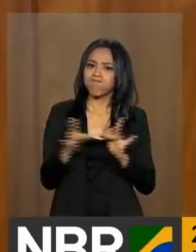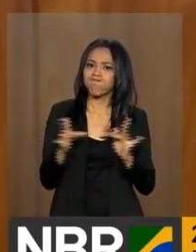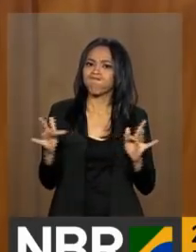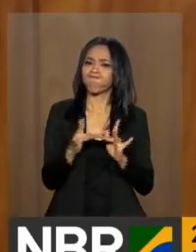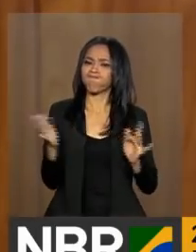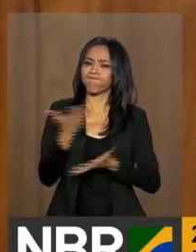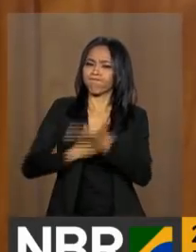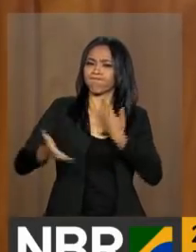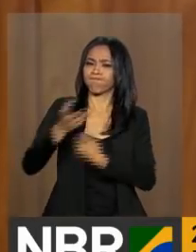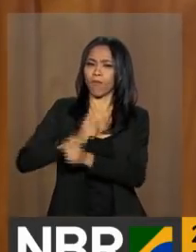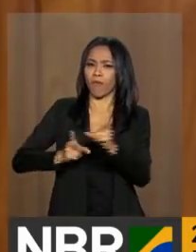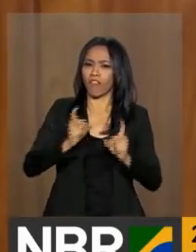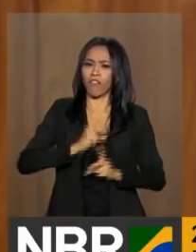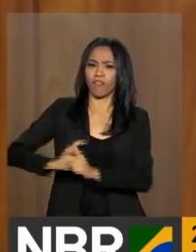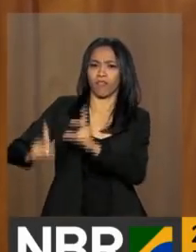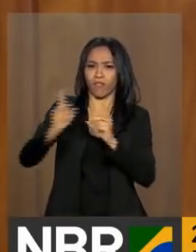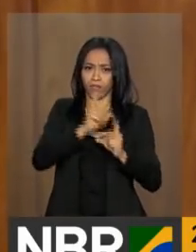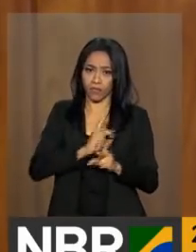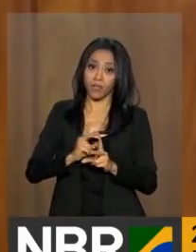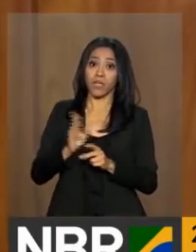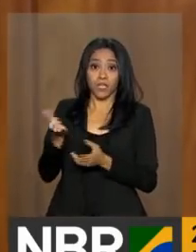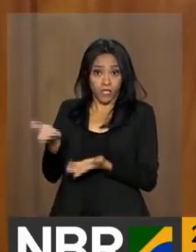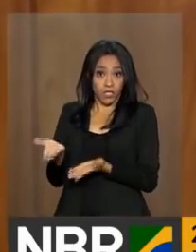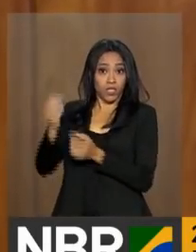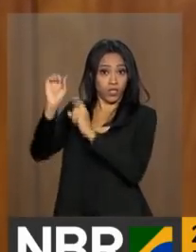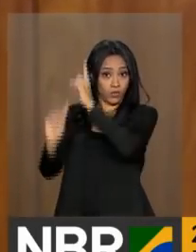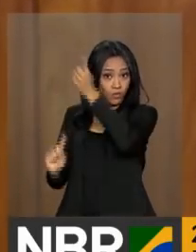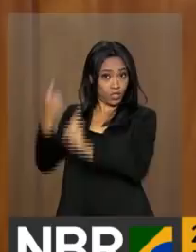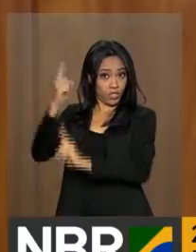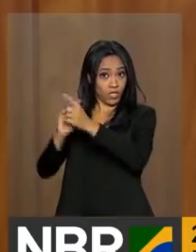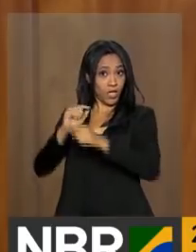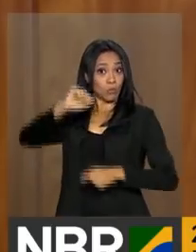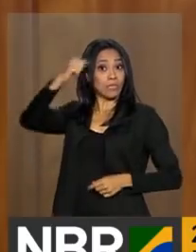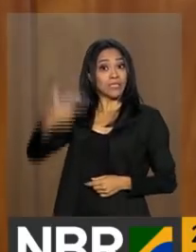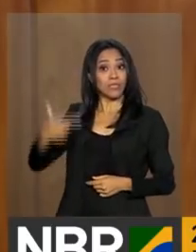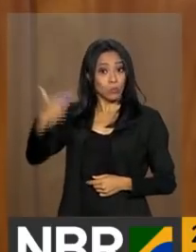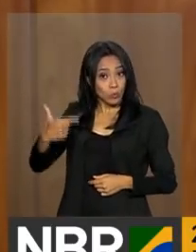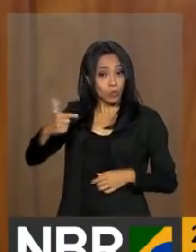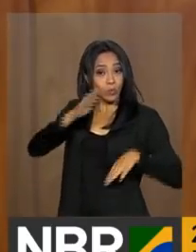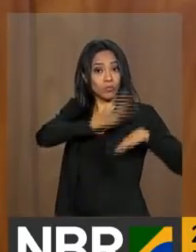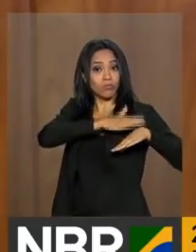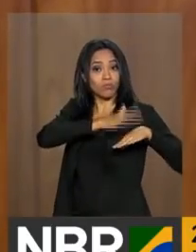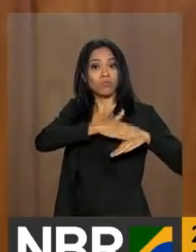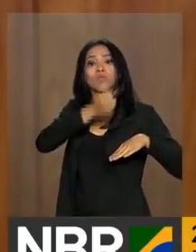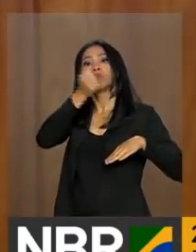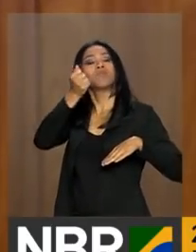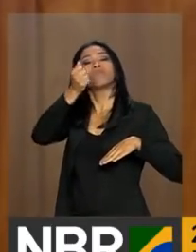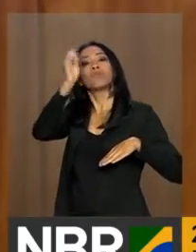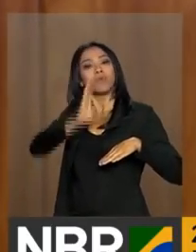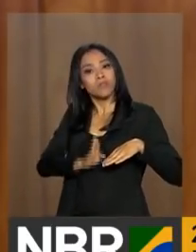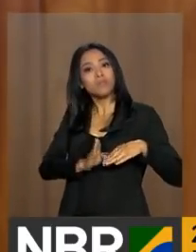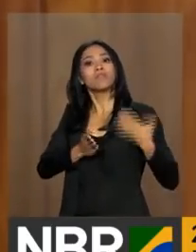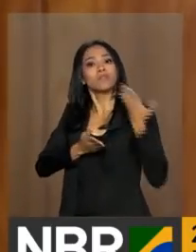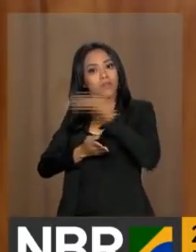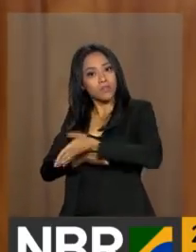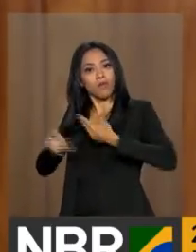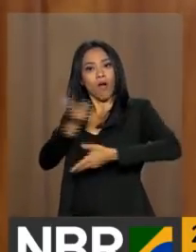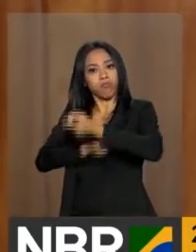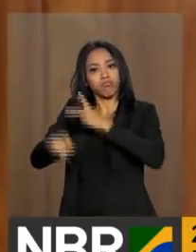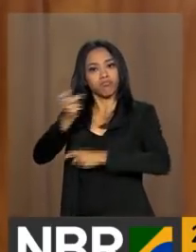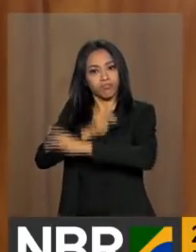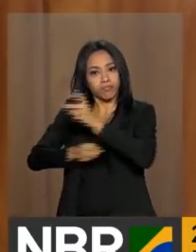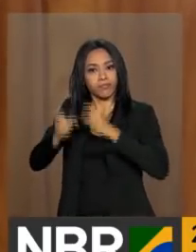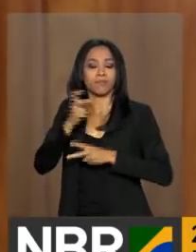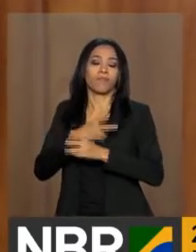na região. E faz do Chile nosso segundo maior parceiro também no plano